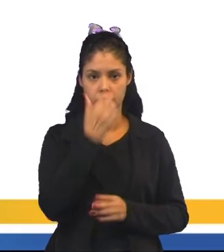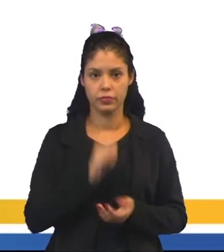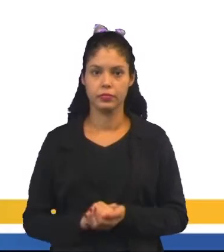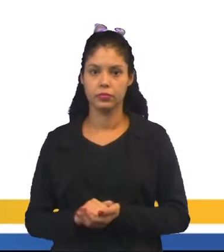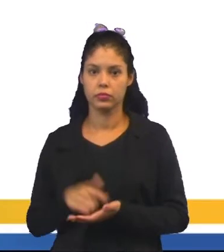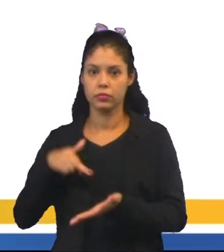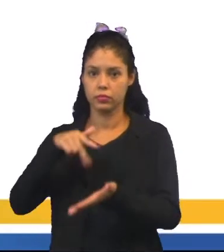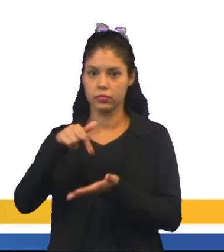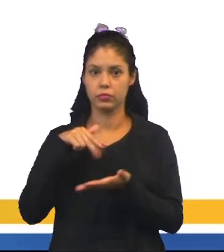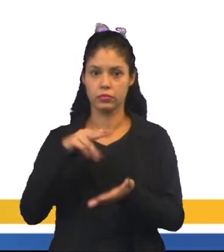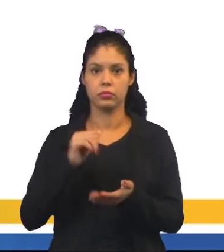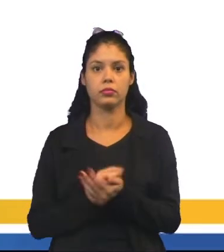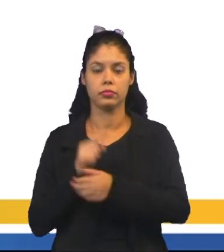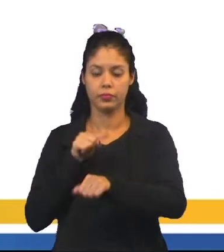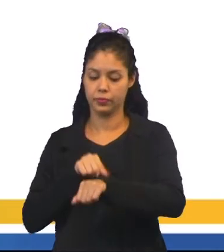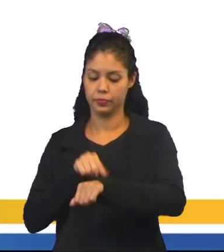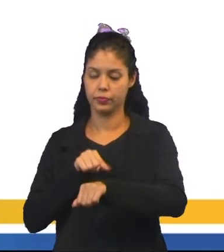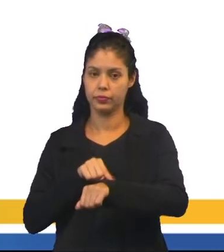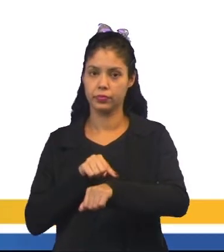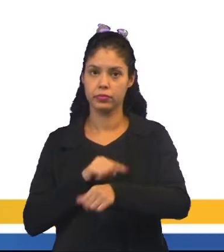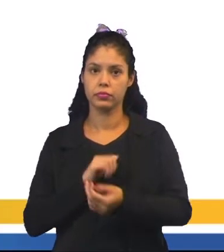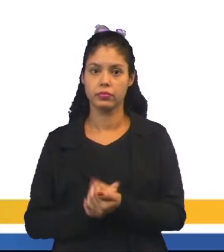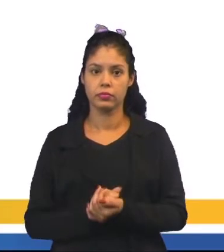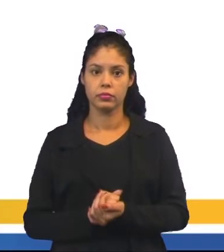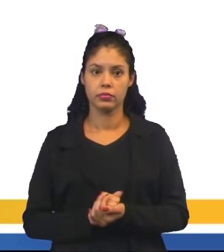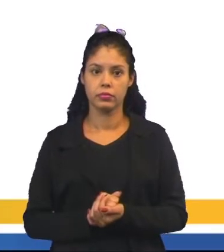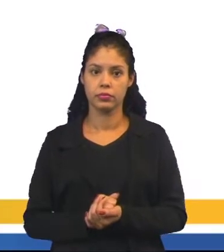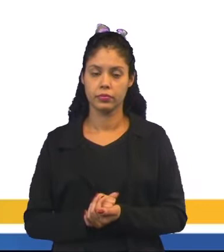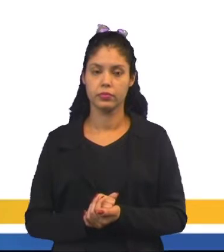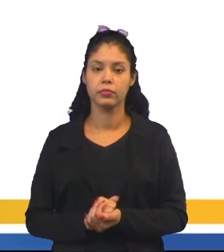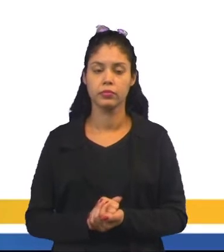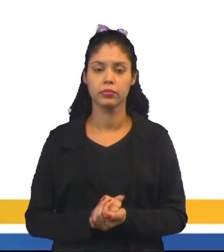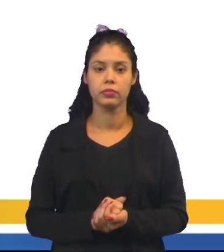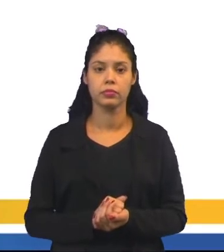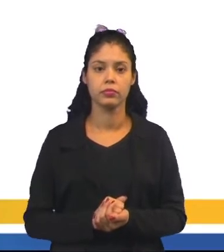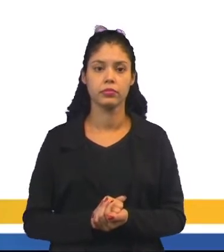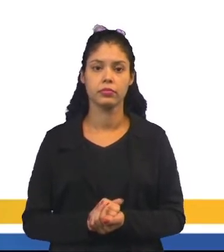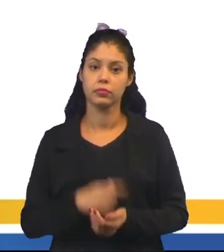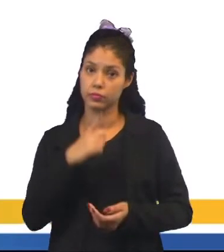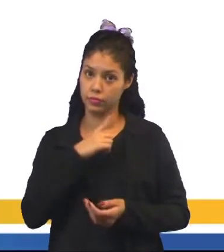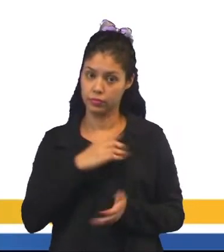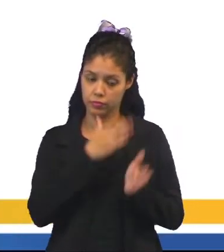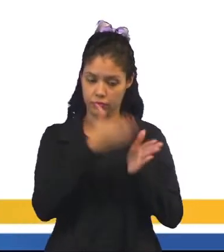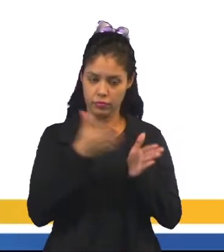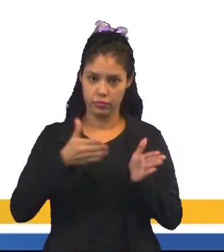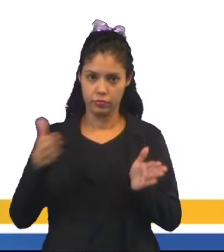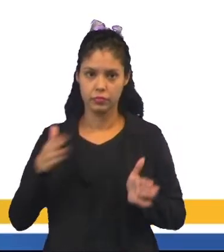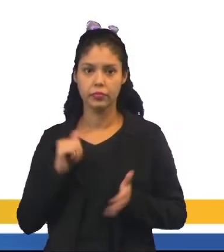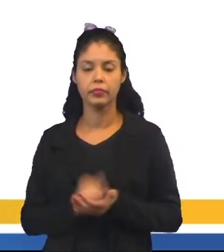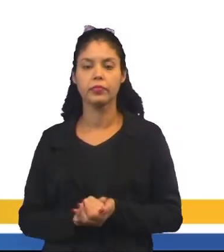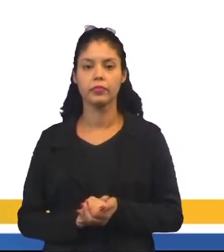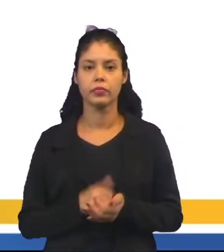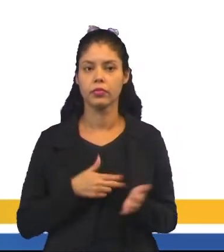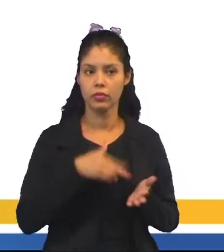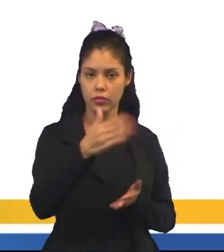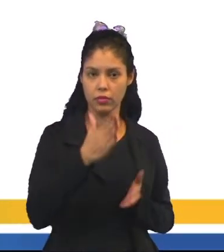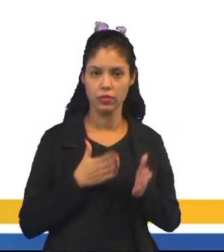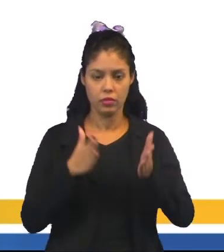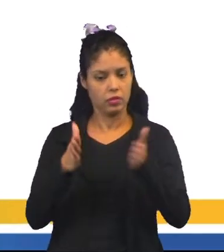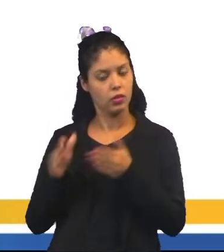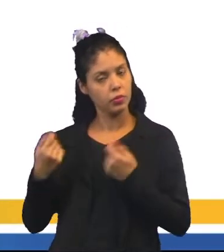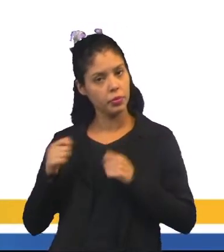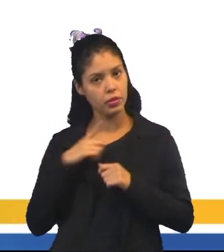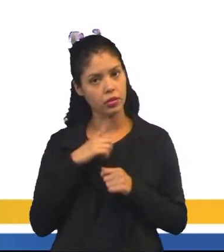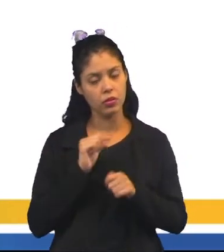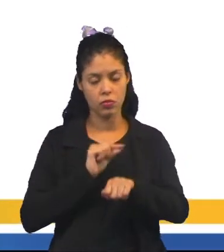temos corrida com obstáculos cronometrada, ou seja, aqui tem o critério do tempo e de ter obstáculos a serem superados. Então, você tem um percurso, tem os